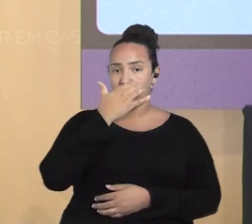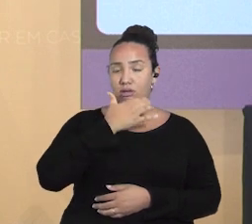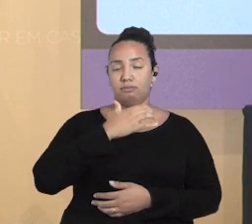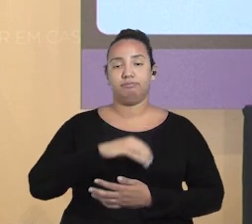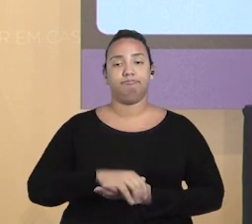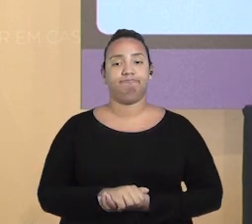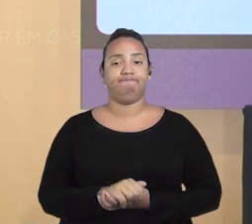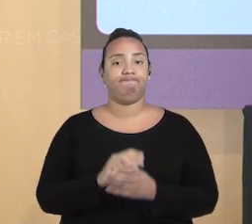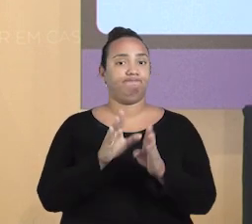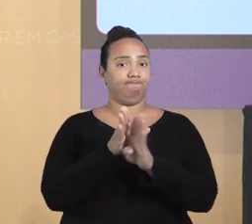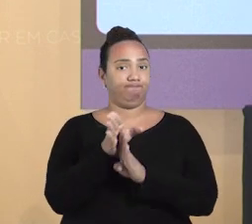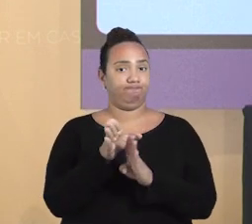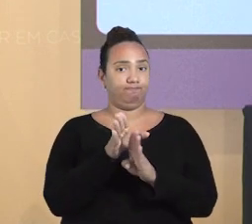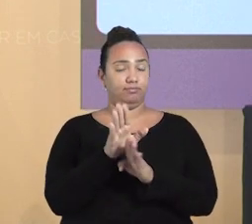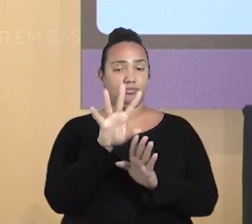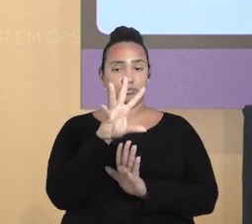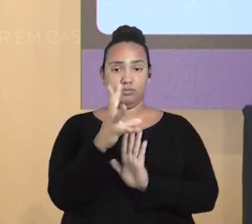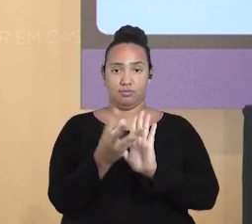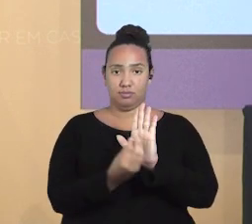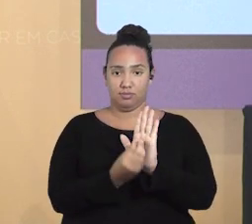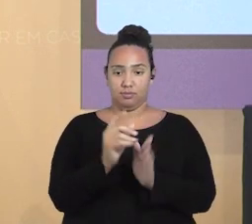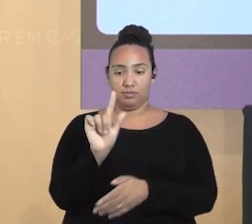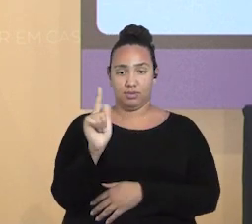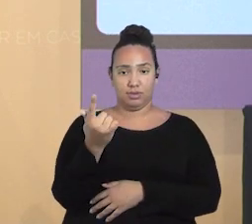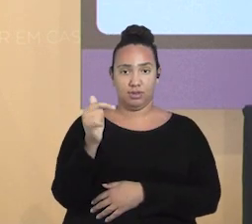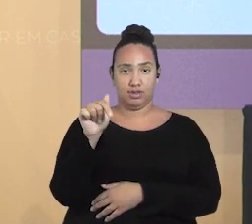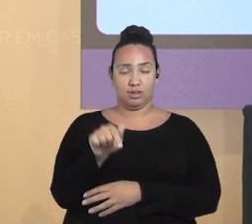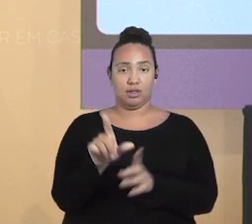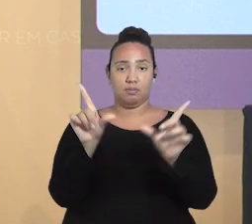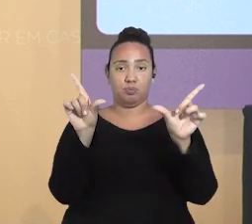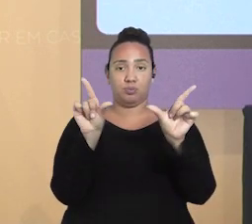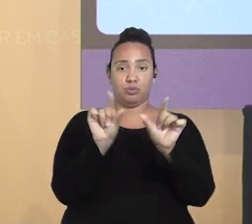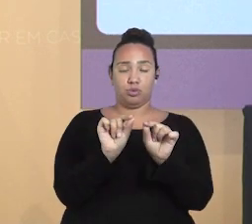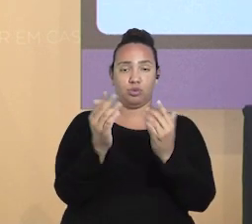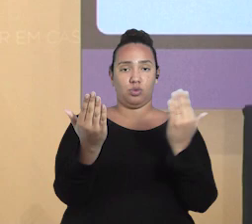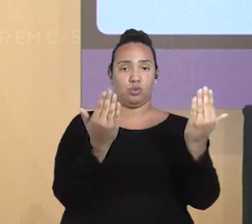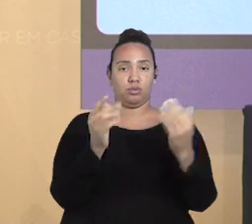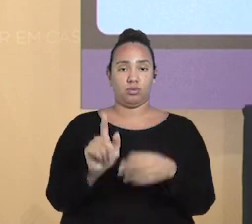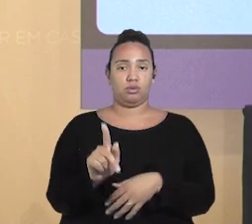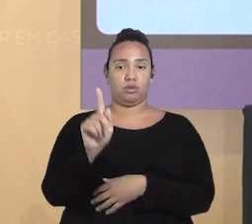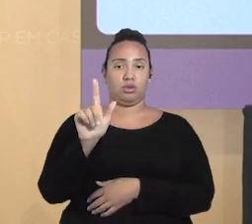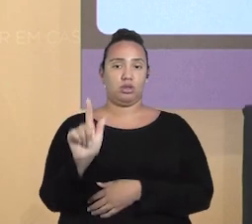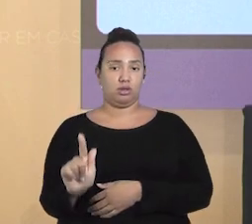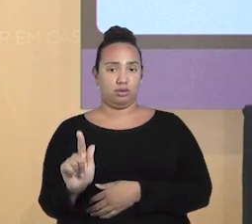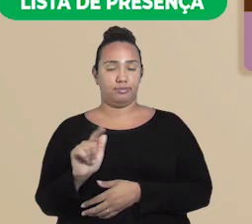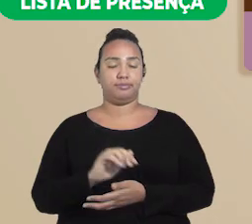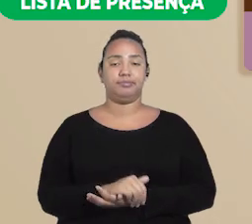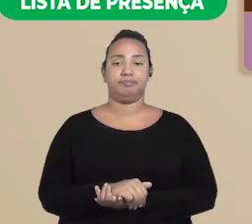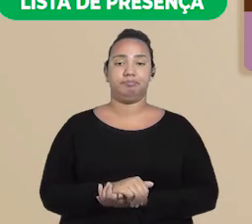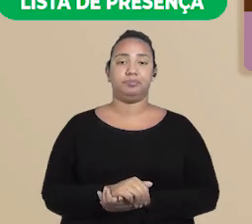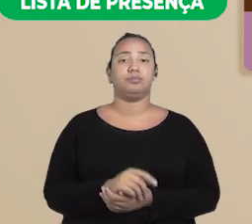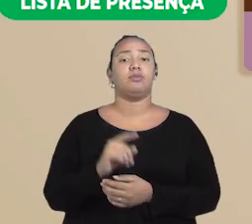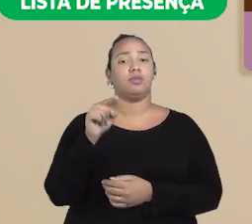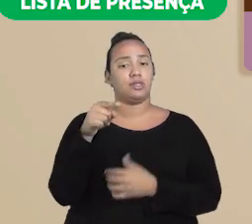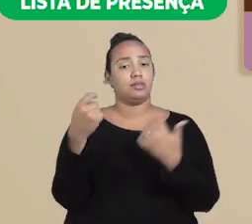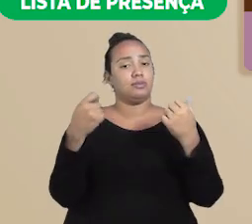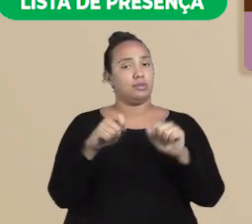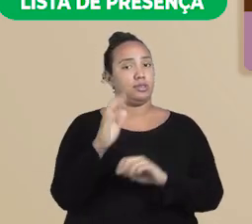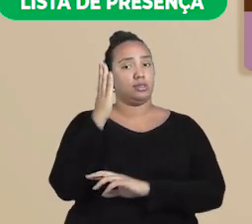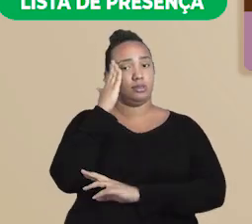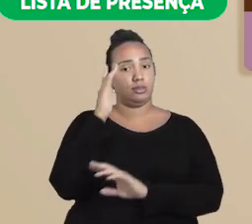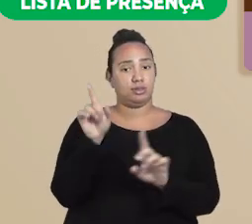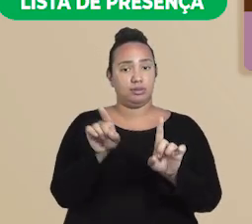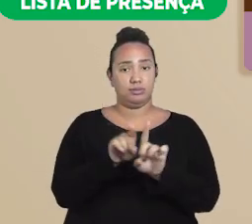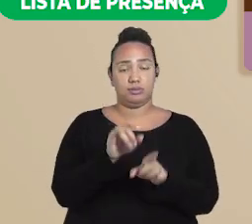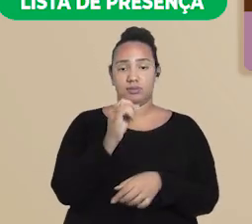maçã. Uma dica, a unidade de grama ela é menor do que a unidade do quilograma. E é importante você